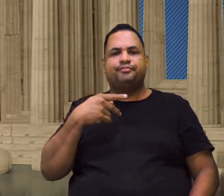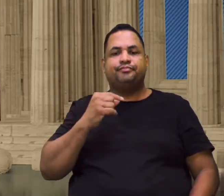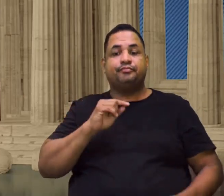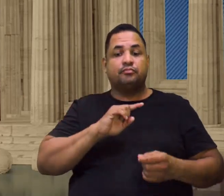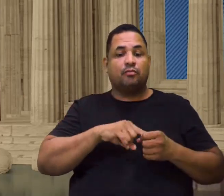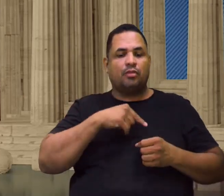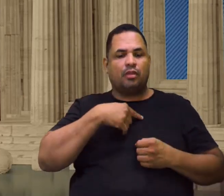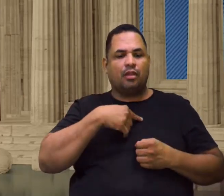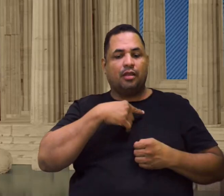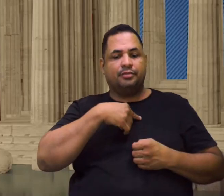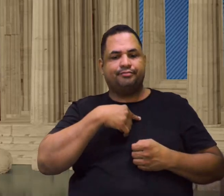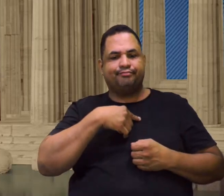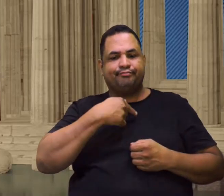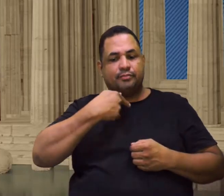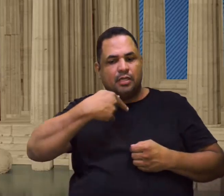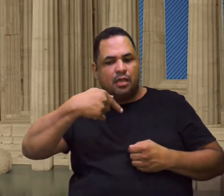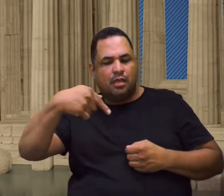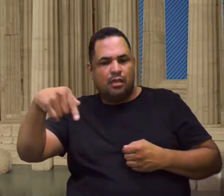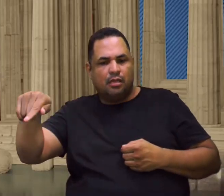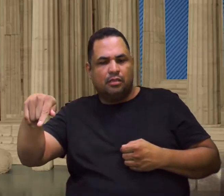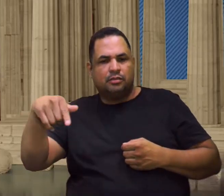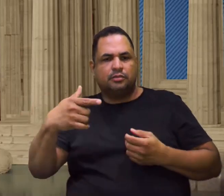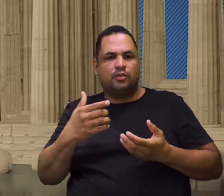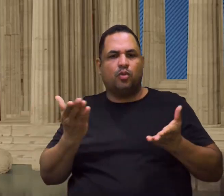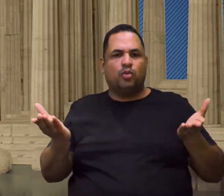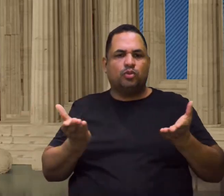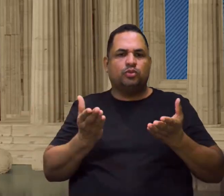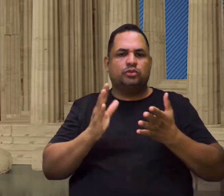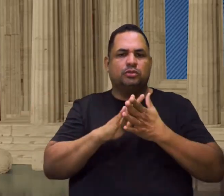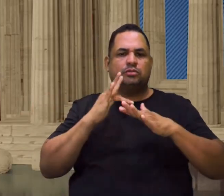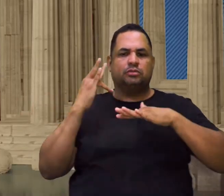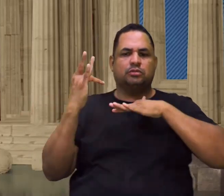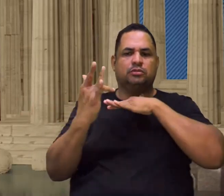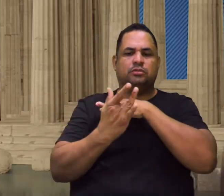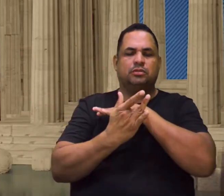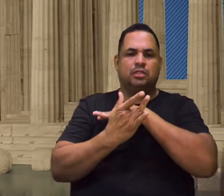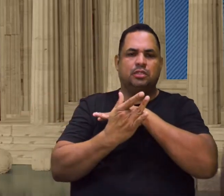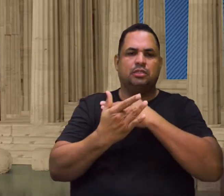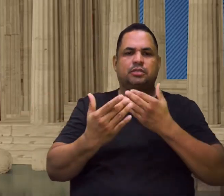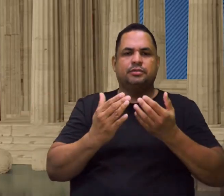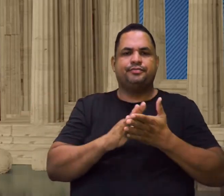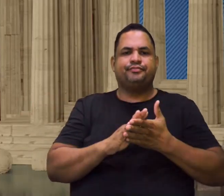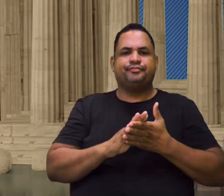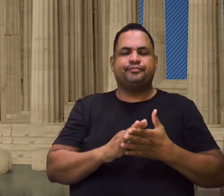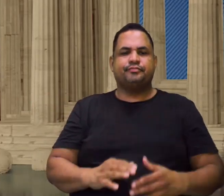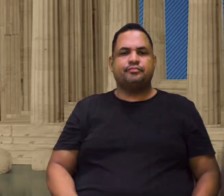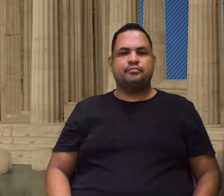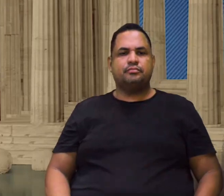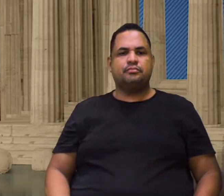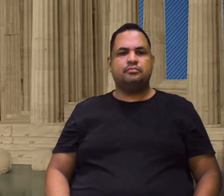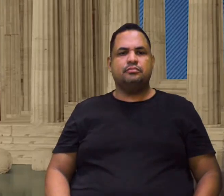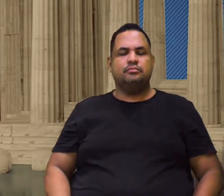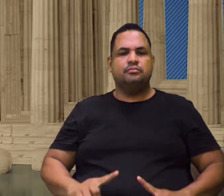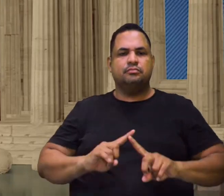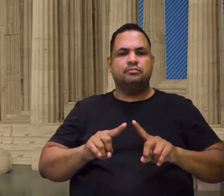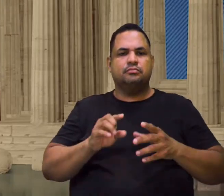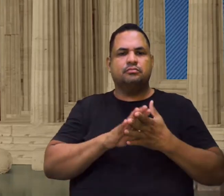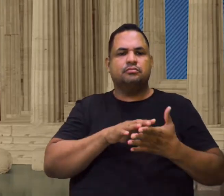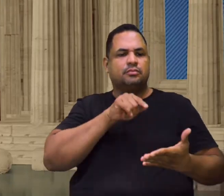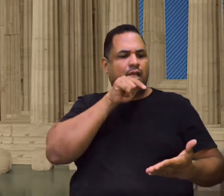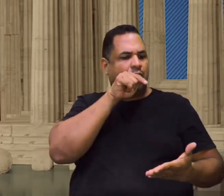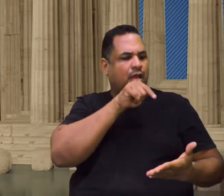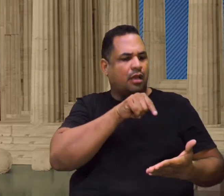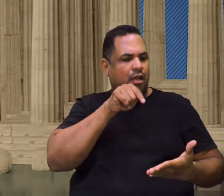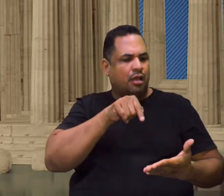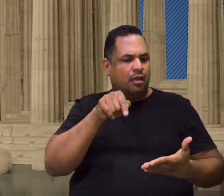casa deles. Hoje não, nós temos as redes sociais, a internet. Não saímos de casa, mas ligamos apenas